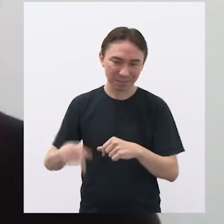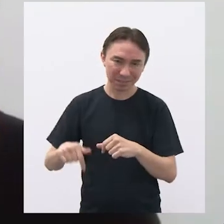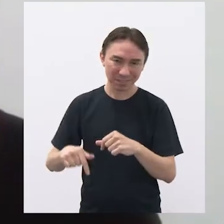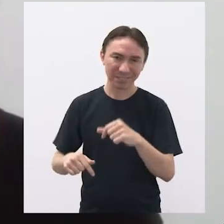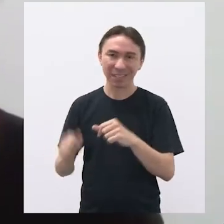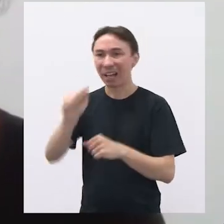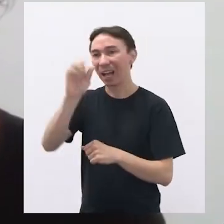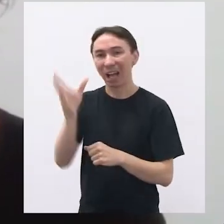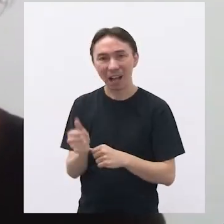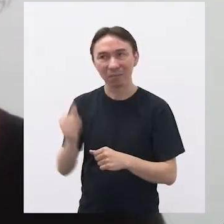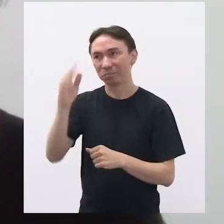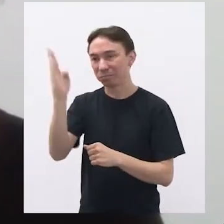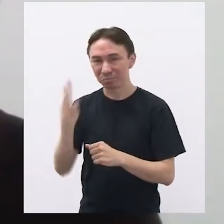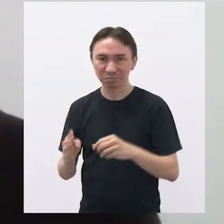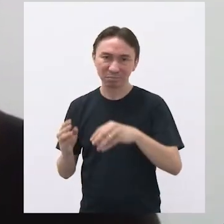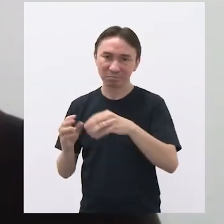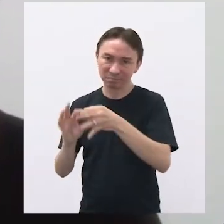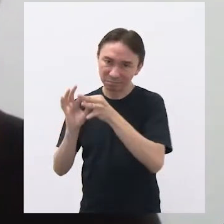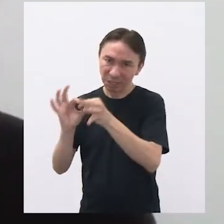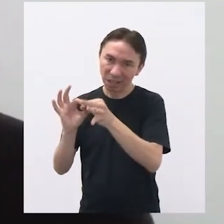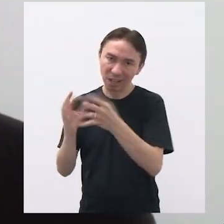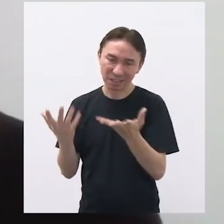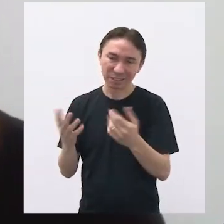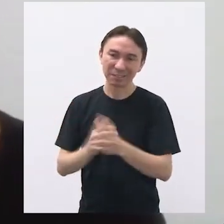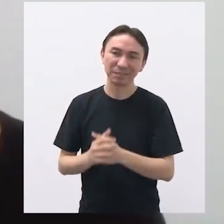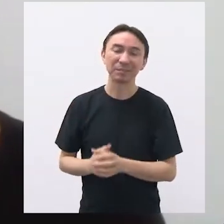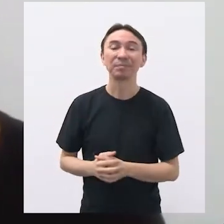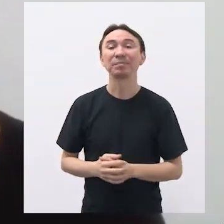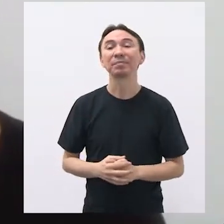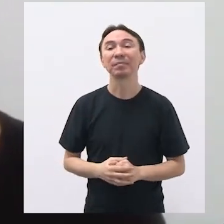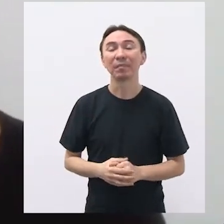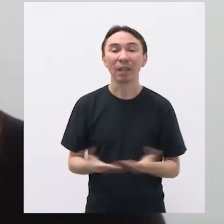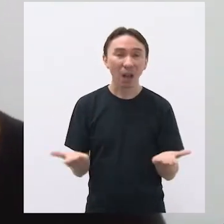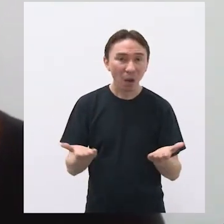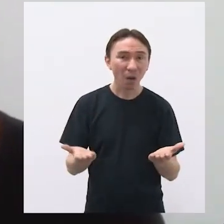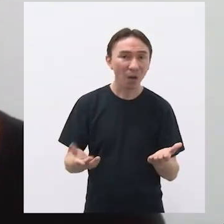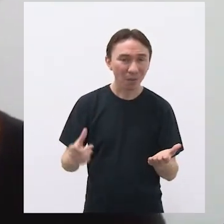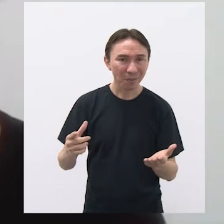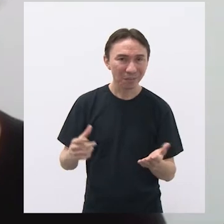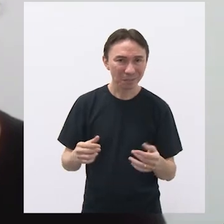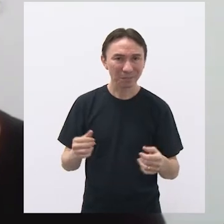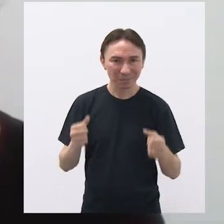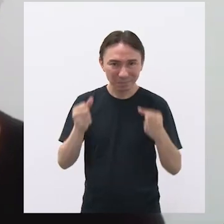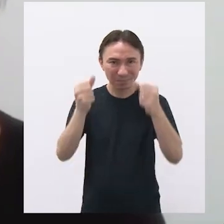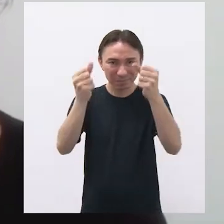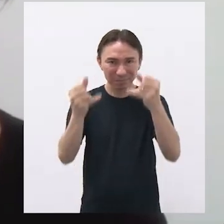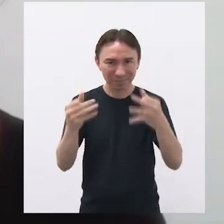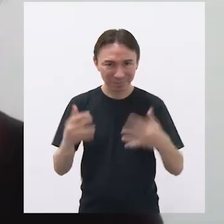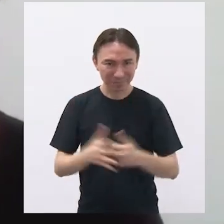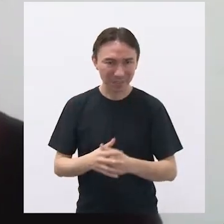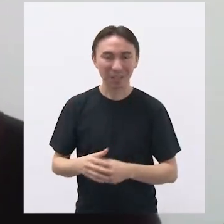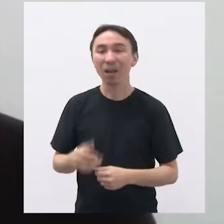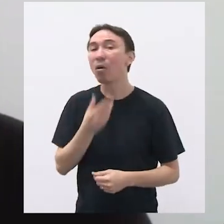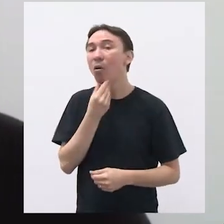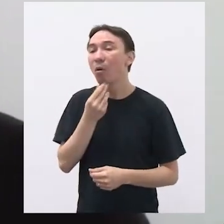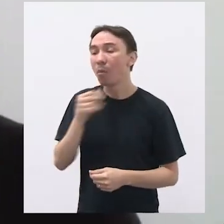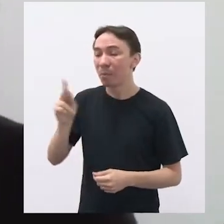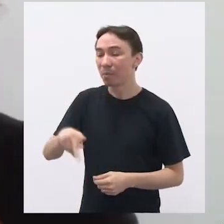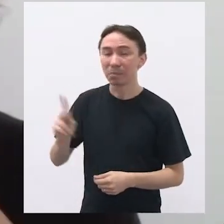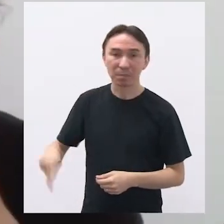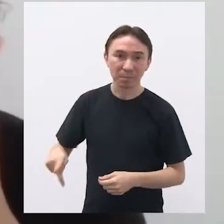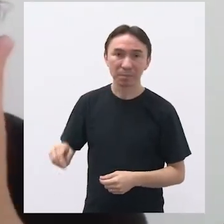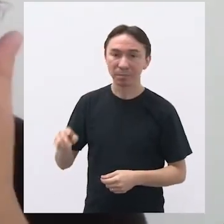afro-brasileira. E vou trazer aqui o trecho do o que o professor Abdias do Nascimento